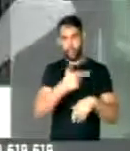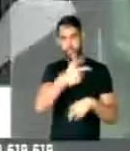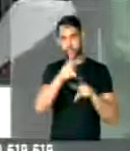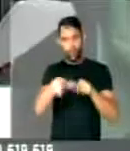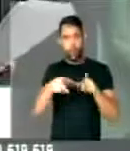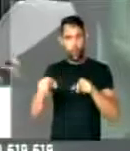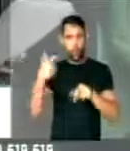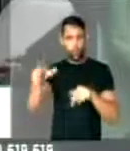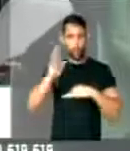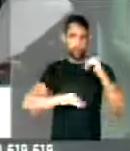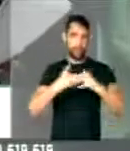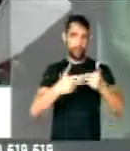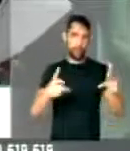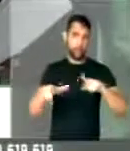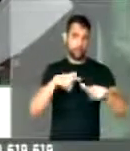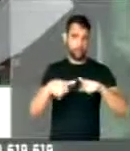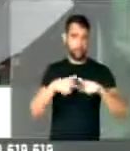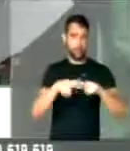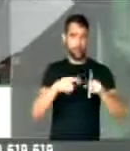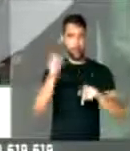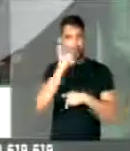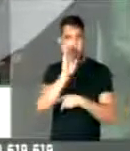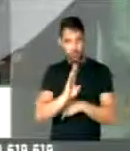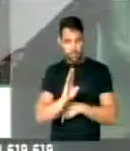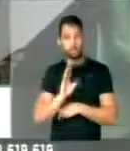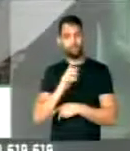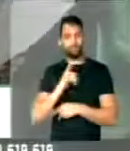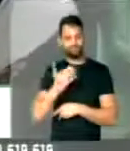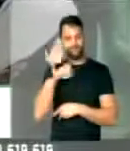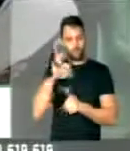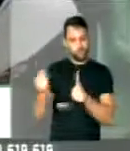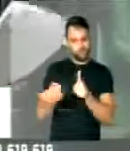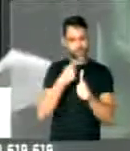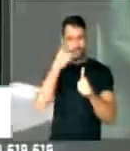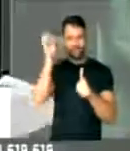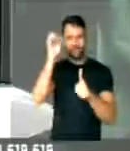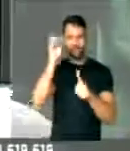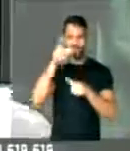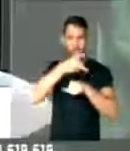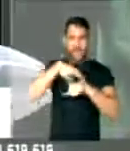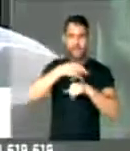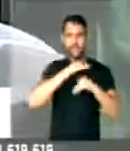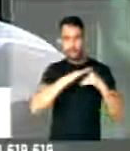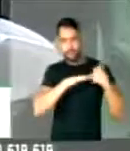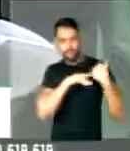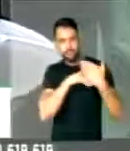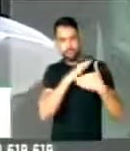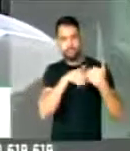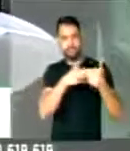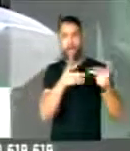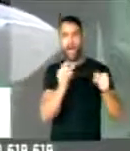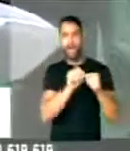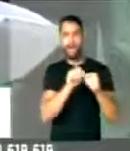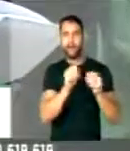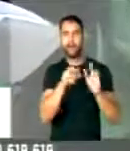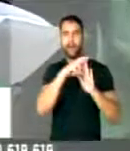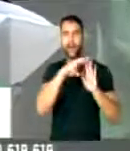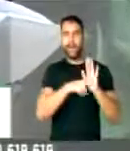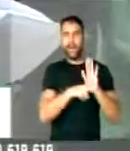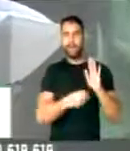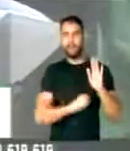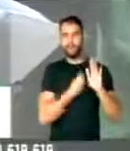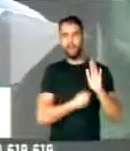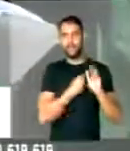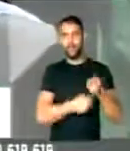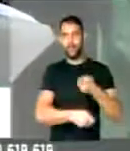trabalhadores. O Brasil foi dos primeiros países em desenvolvimento a aplicar a regra vigente